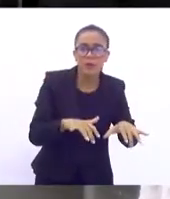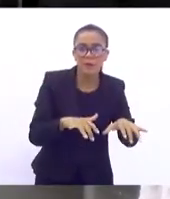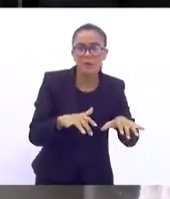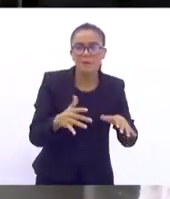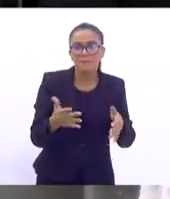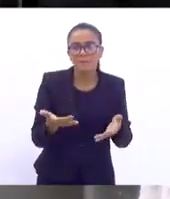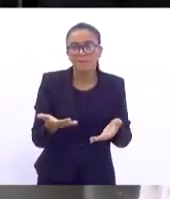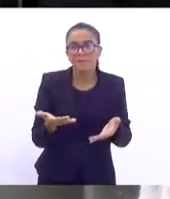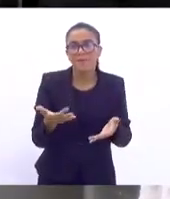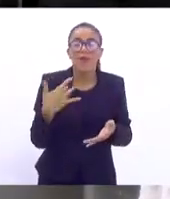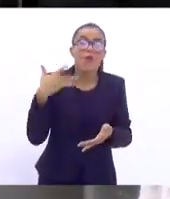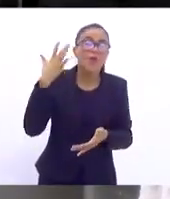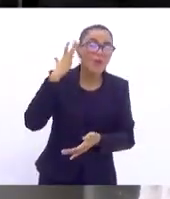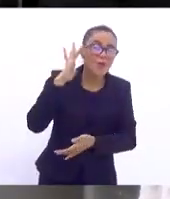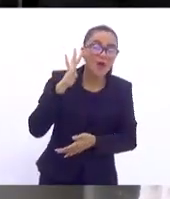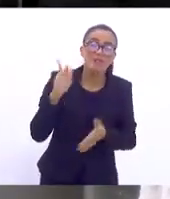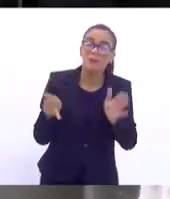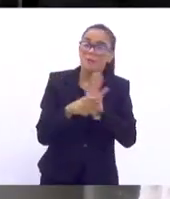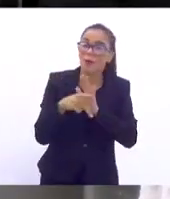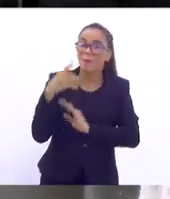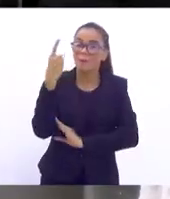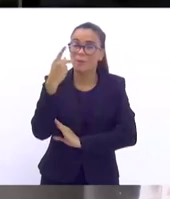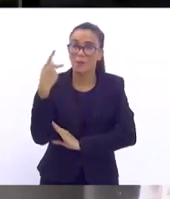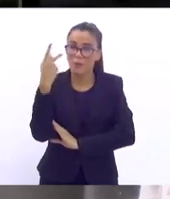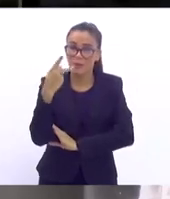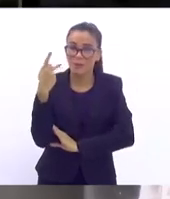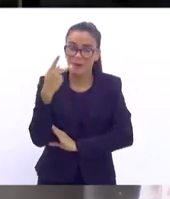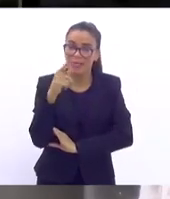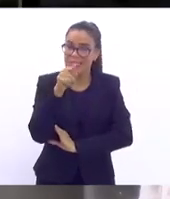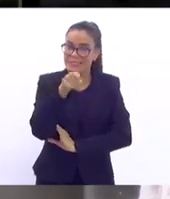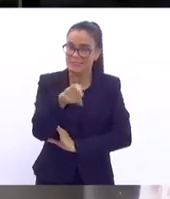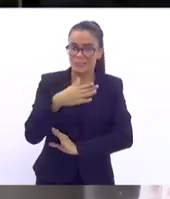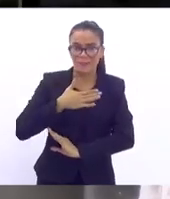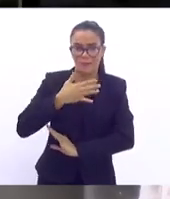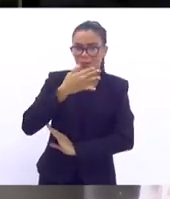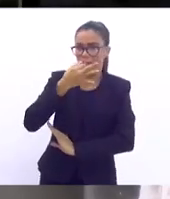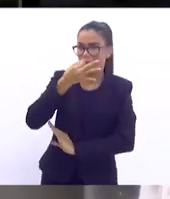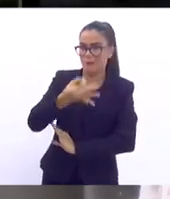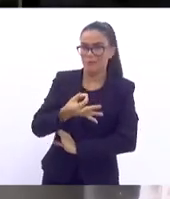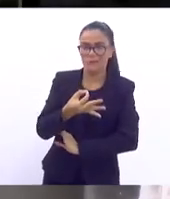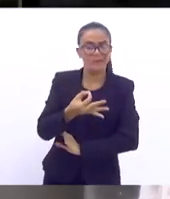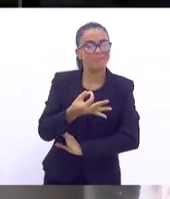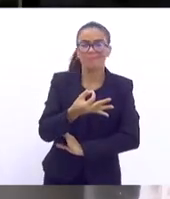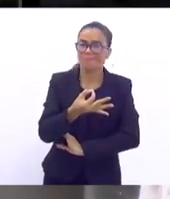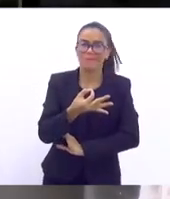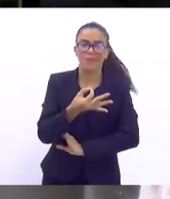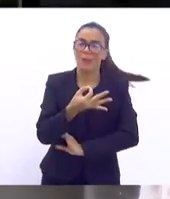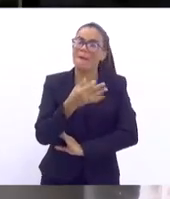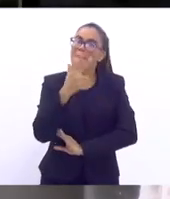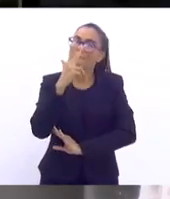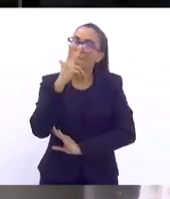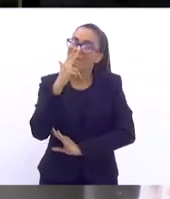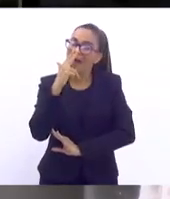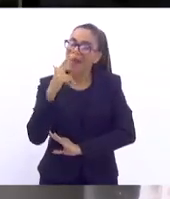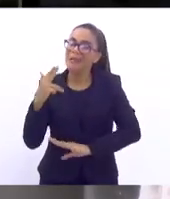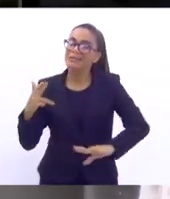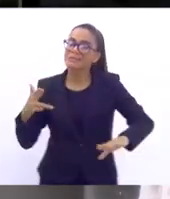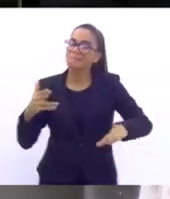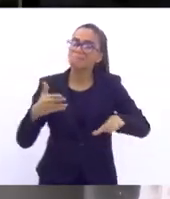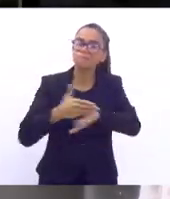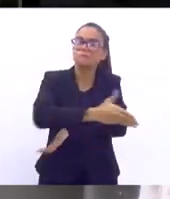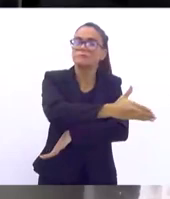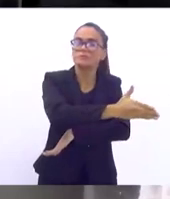assim eu acho que é da dinâmica da política acho que isso aí isso na minha opinião é invade um pouco a competência de